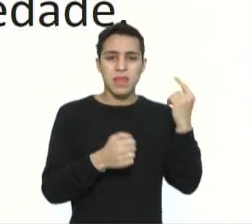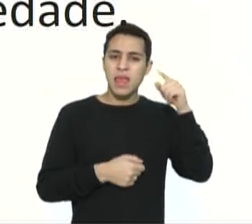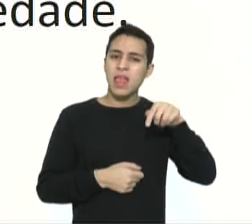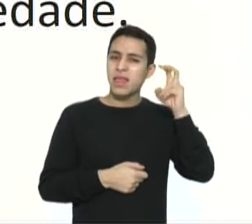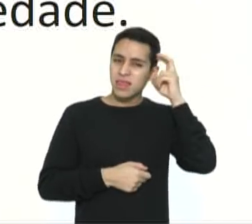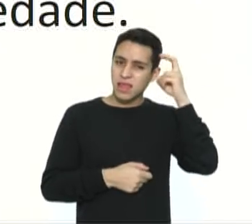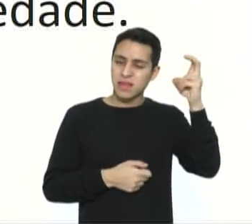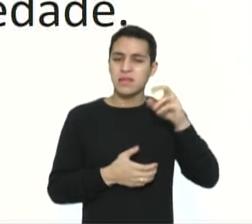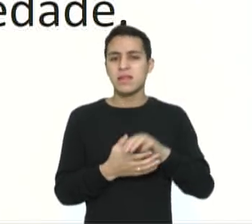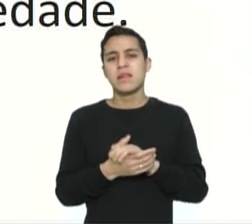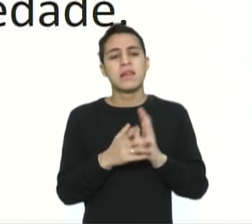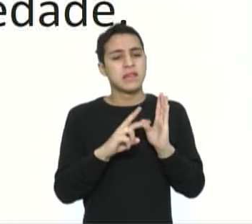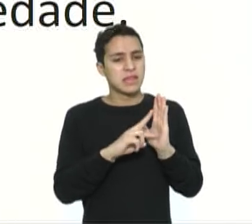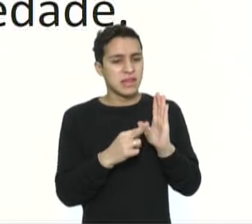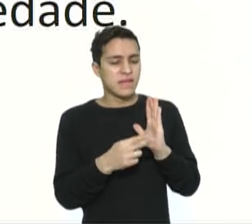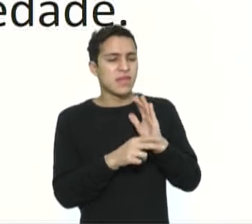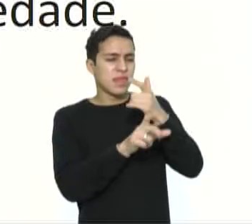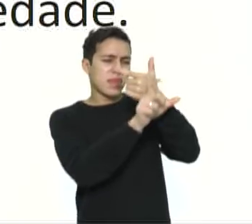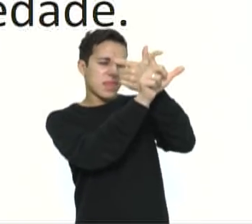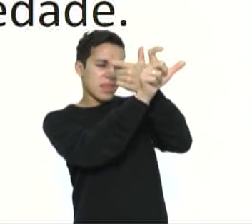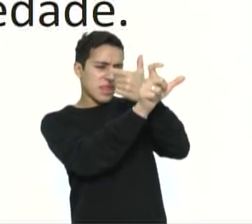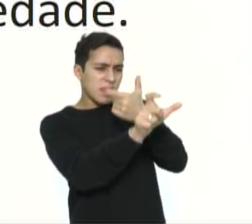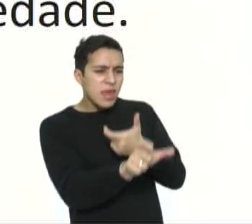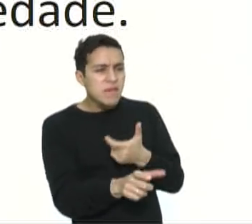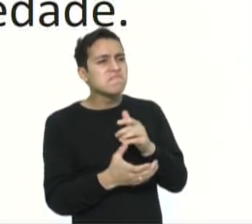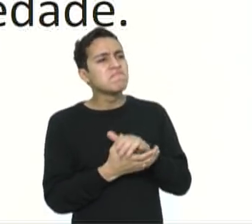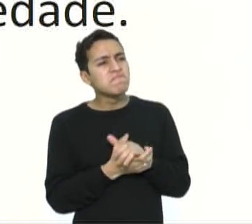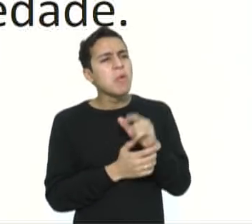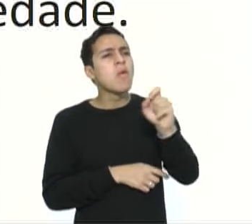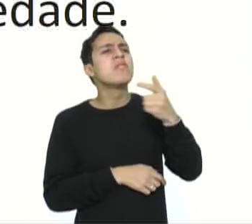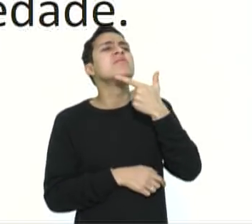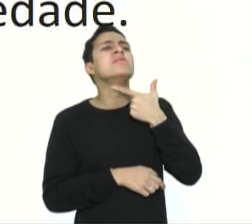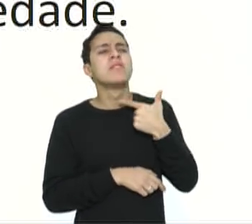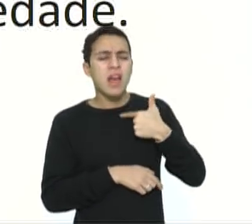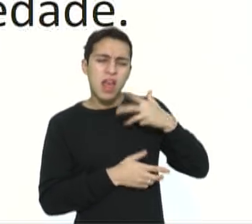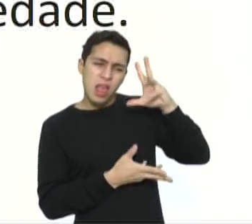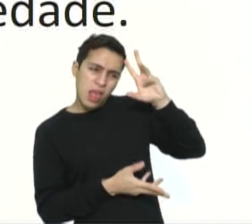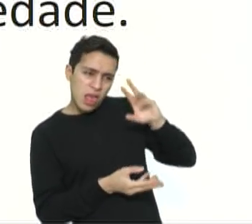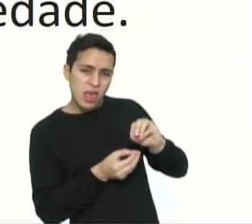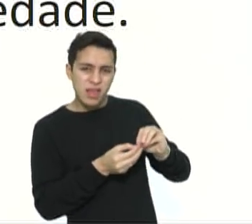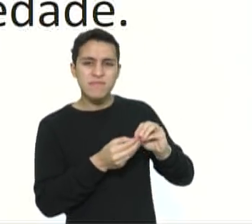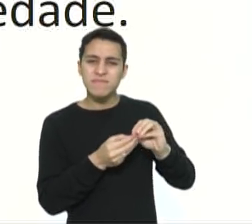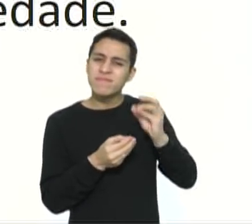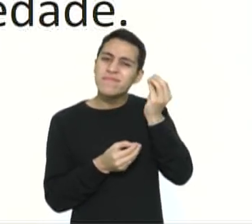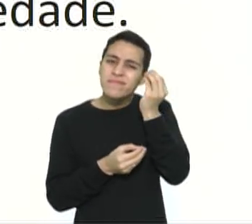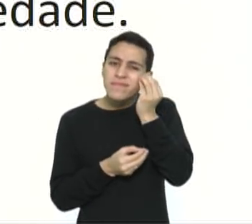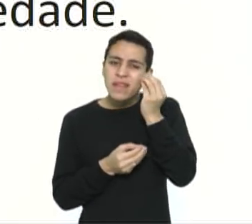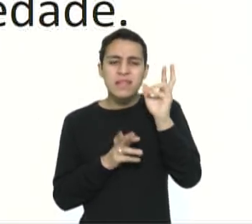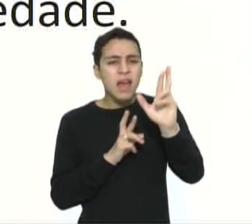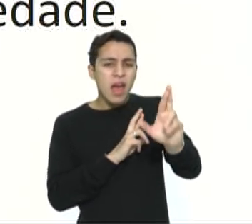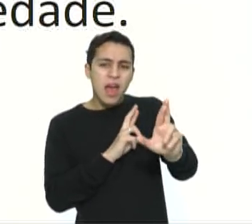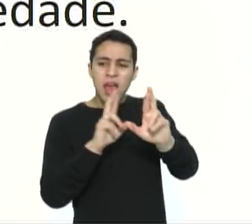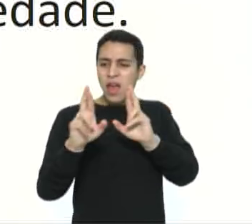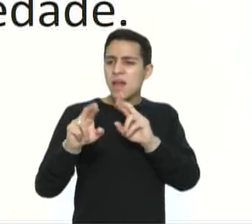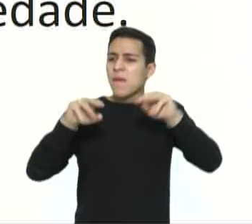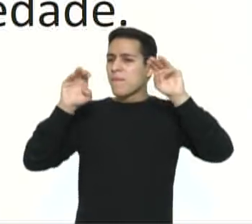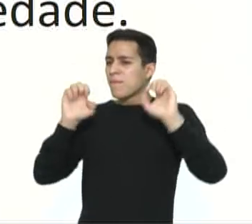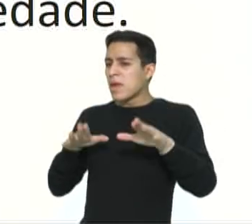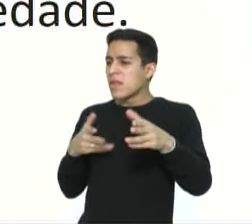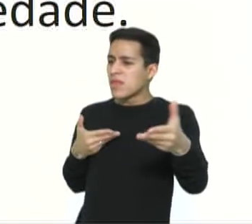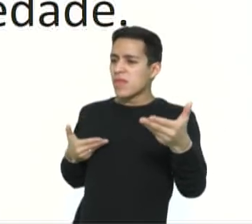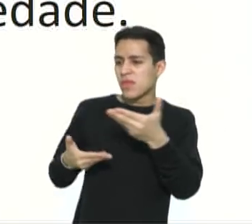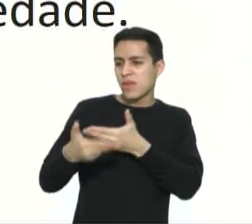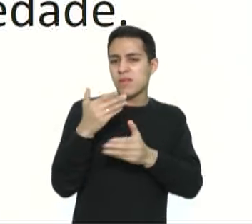a capacidade de entender as intenções e os desejos dos outros e, consequentemente, de se relacionar bem em